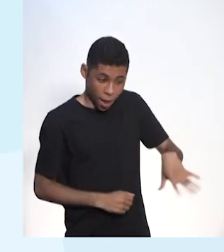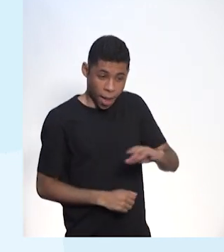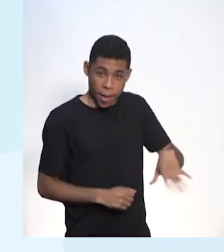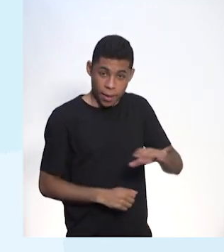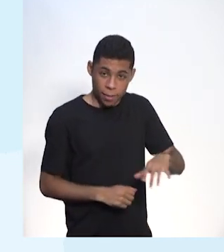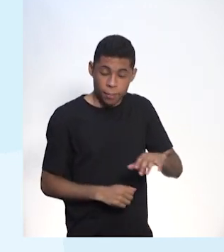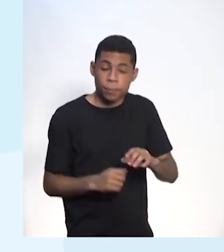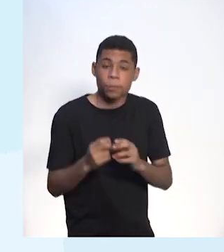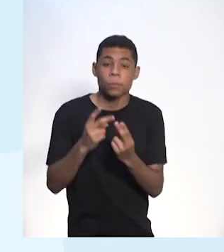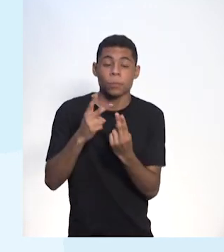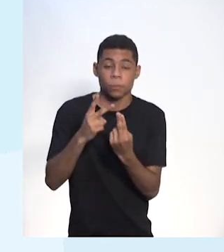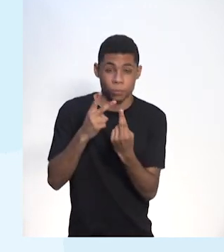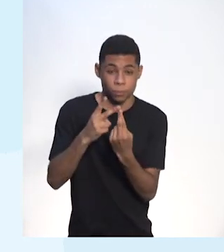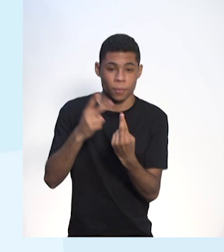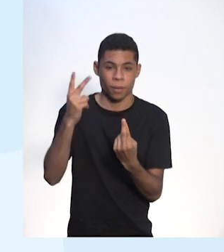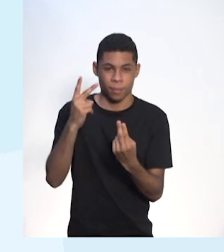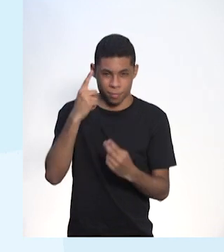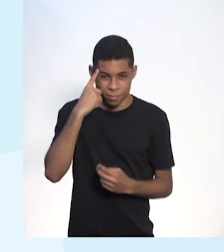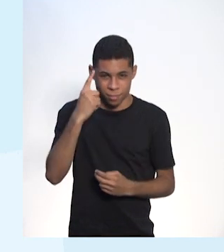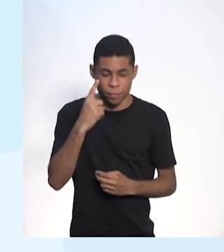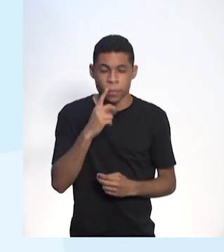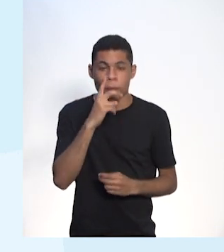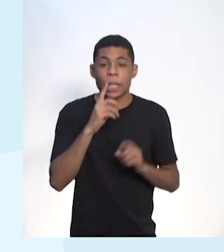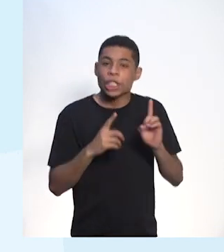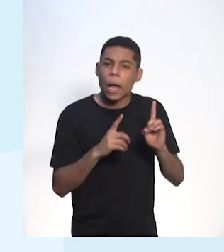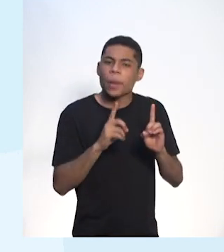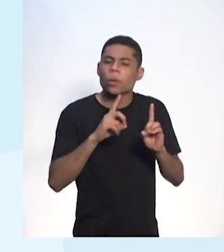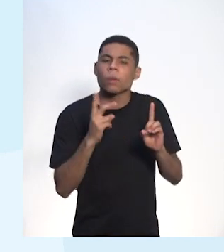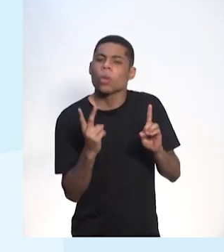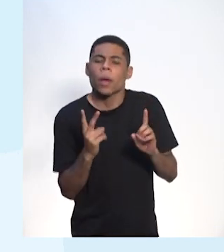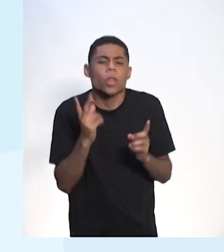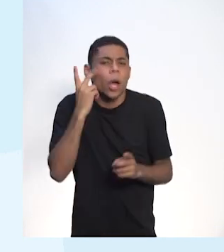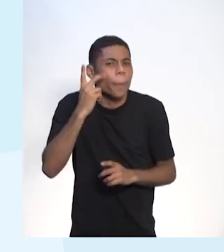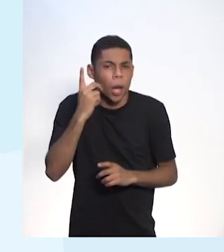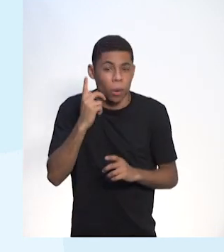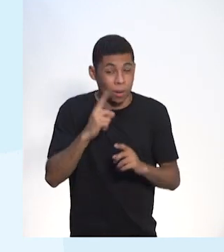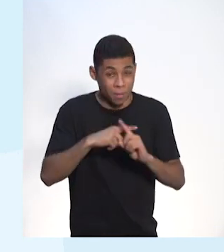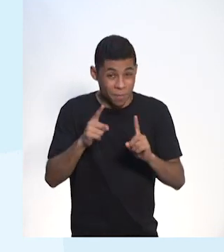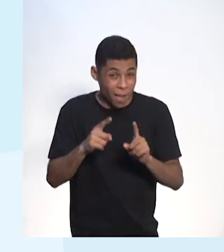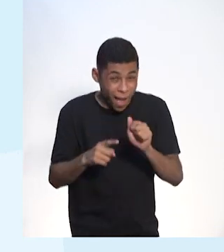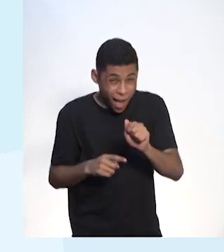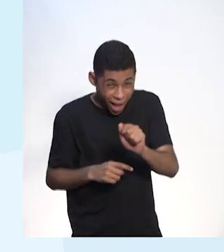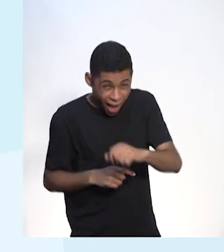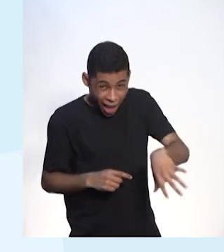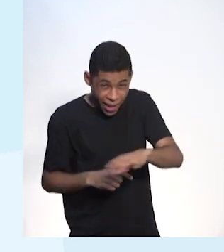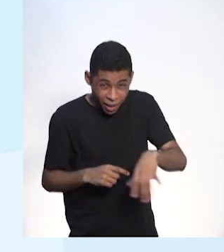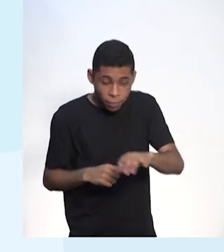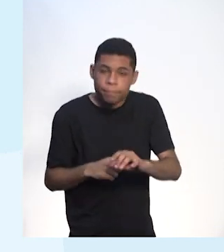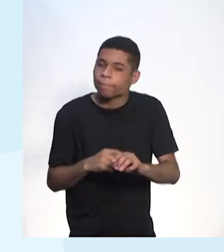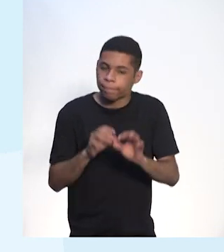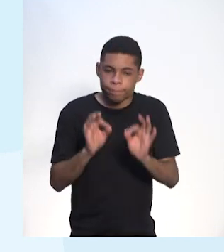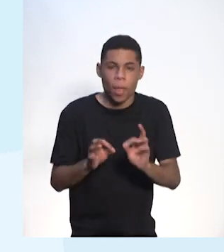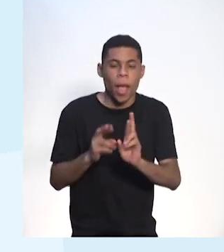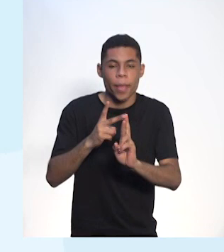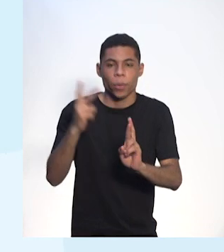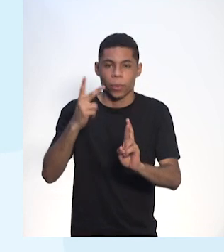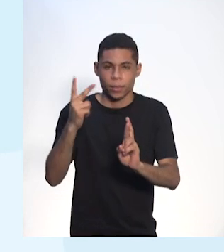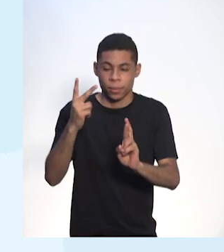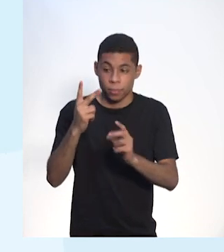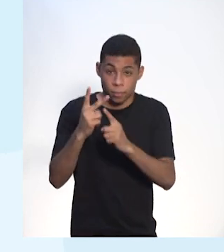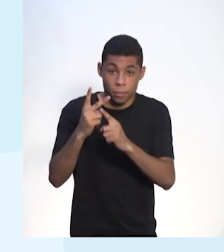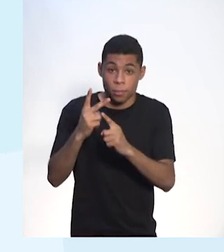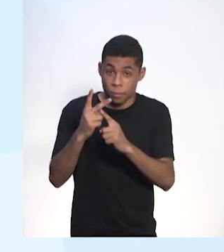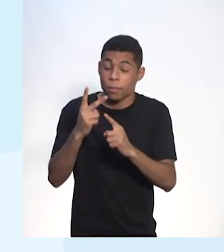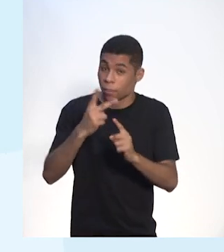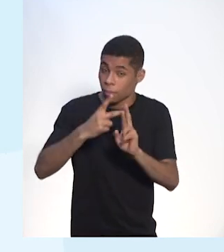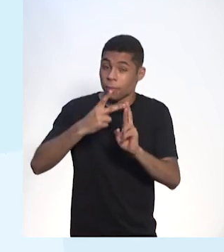em cima do πr, né? Que ele é o expoente do raio. Exatamente, a gente está calculando área, então quando a gente pensa em área, normalmente